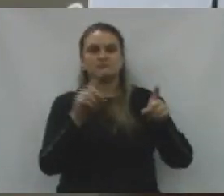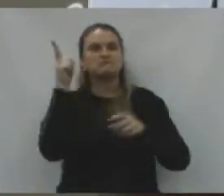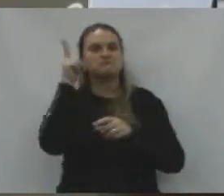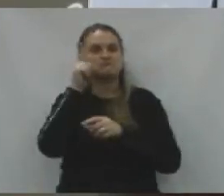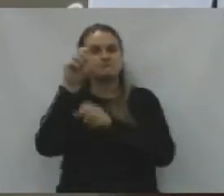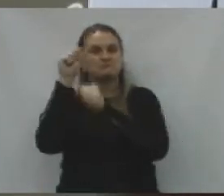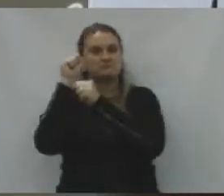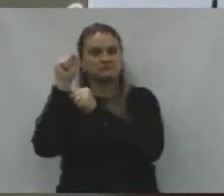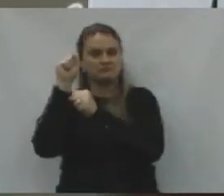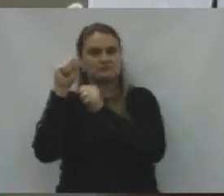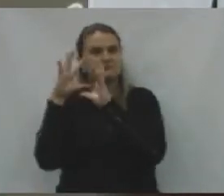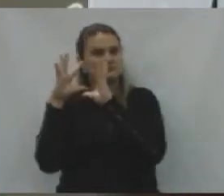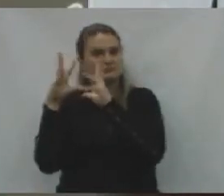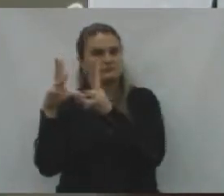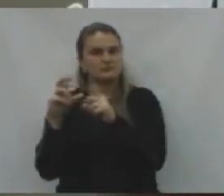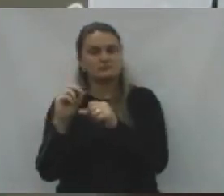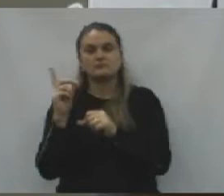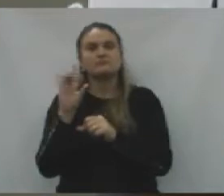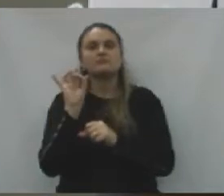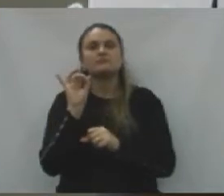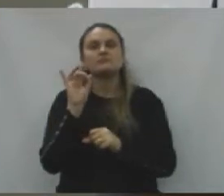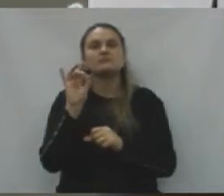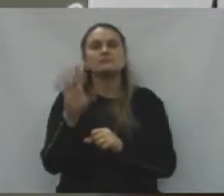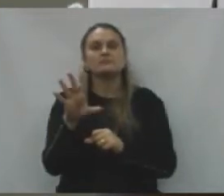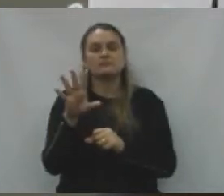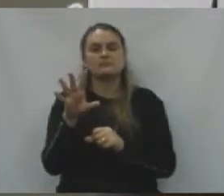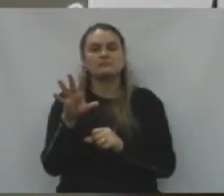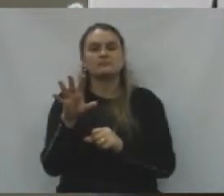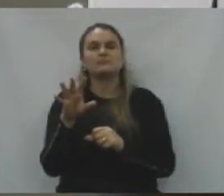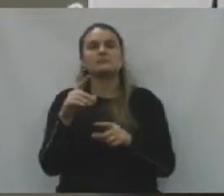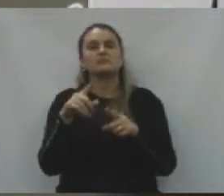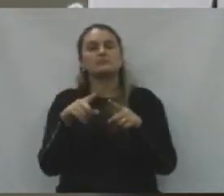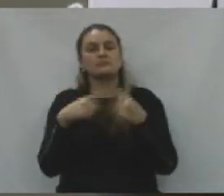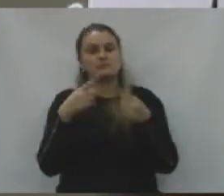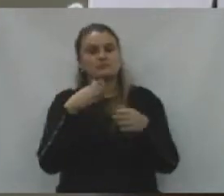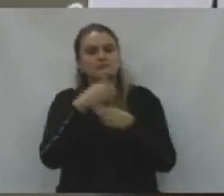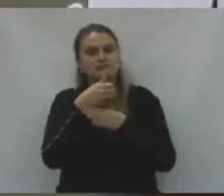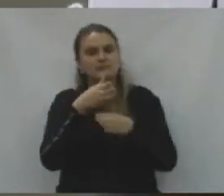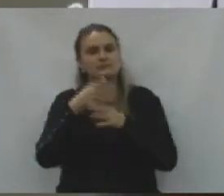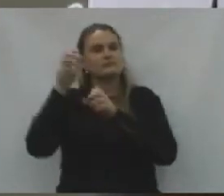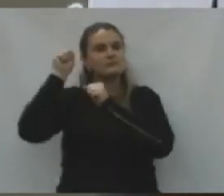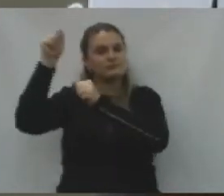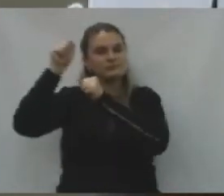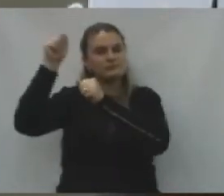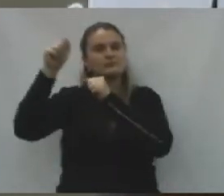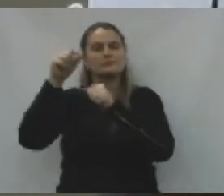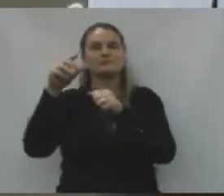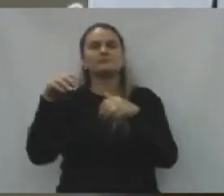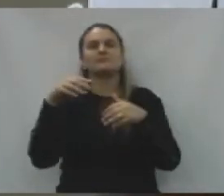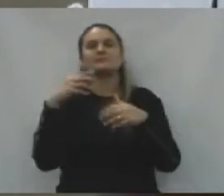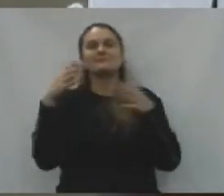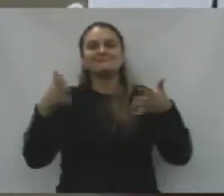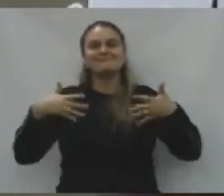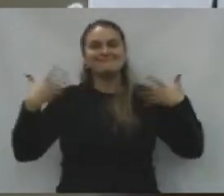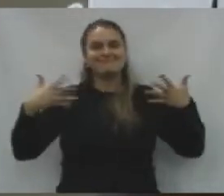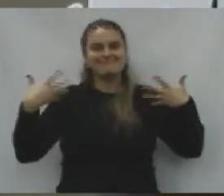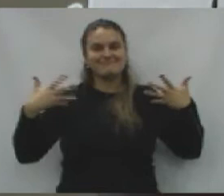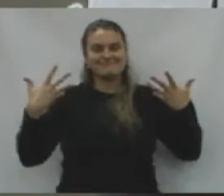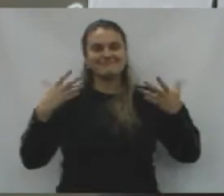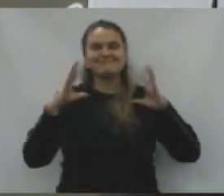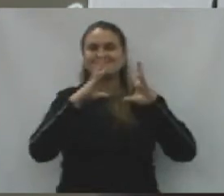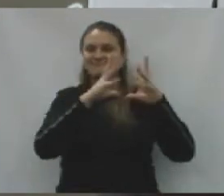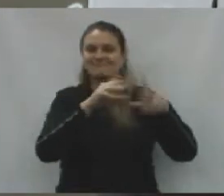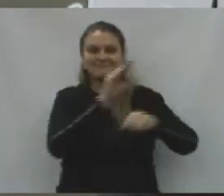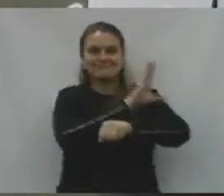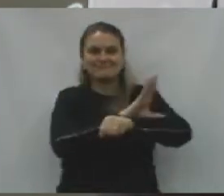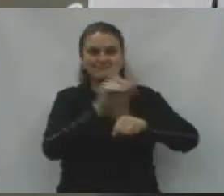como ganhador geral. Não é apenas a modalidade premiada, mas a participação da torcida, a interação dela. Todo